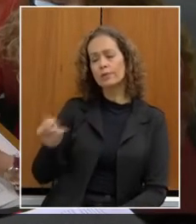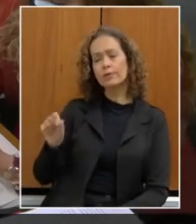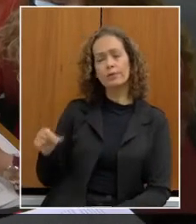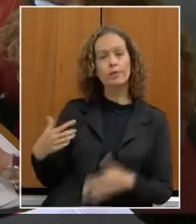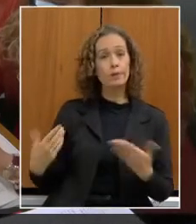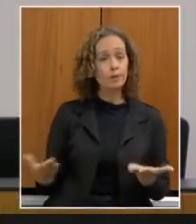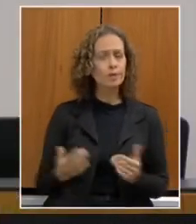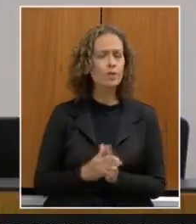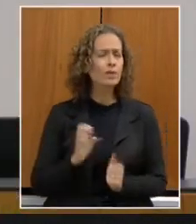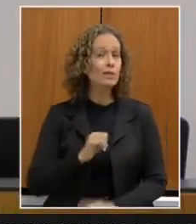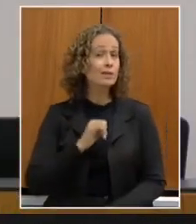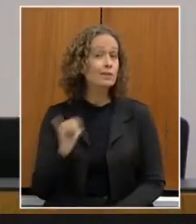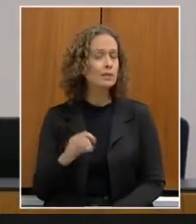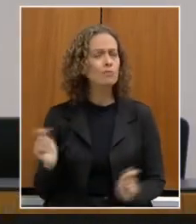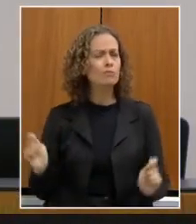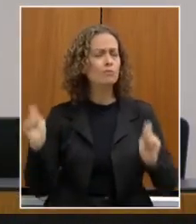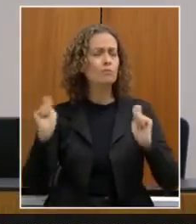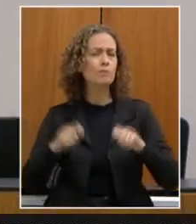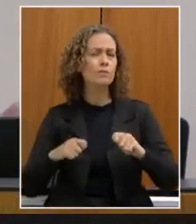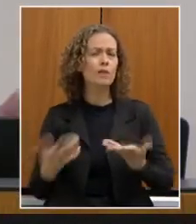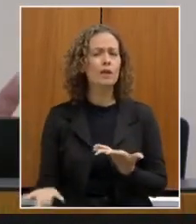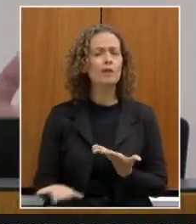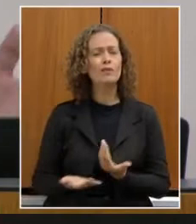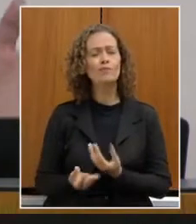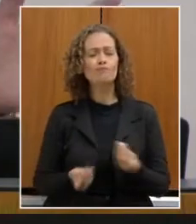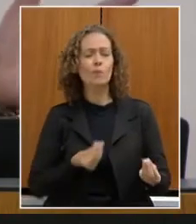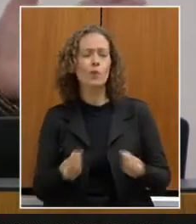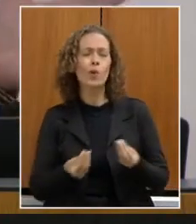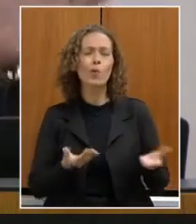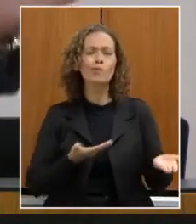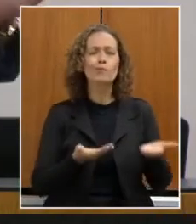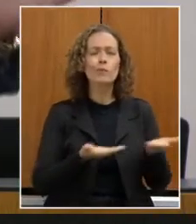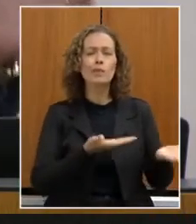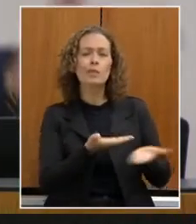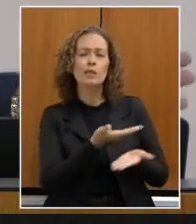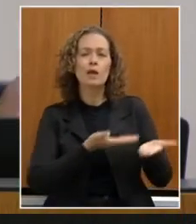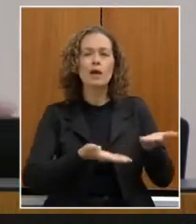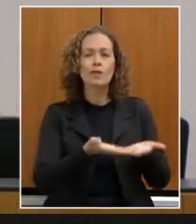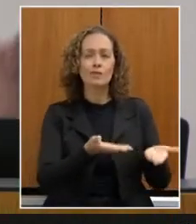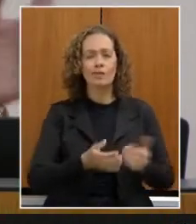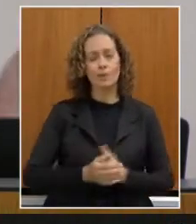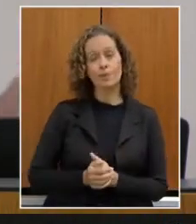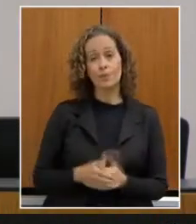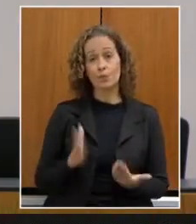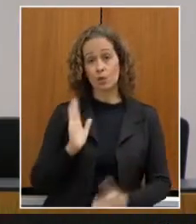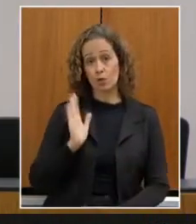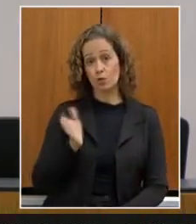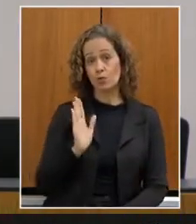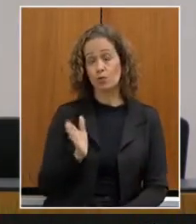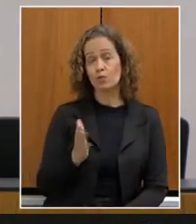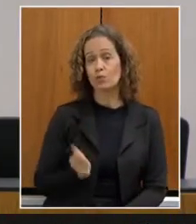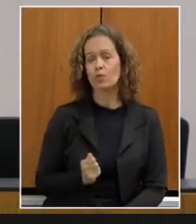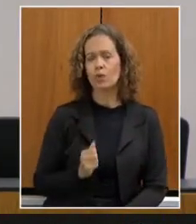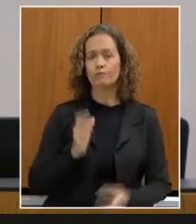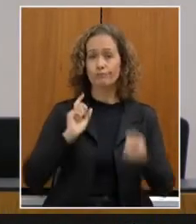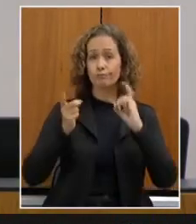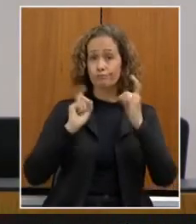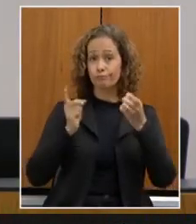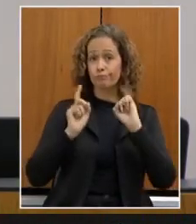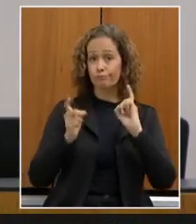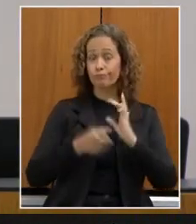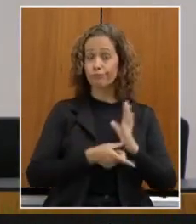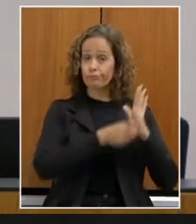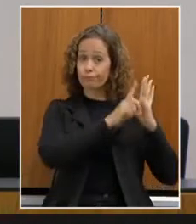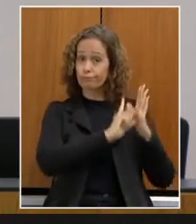se haveria possibilidade de uma compensação. Eu falava com o senhor, tive uma audiência com o senhor, falava ainda há pouco, por exemplo,